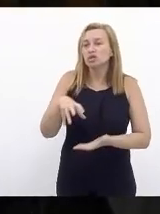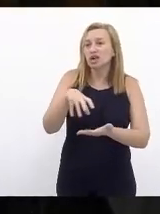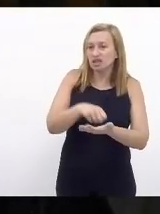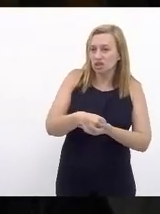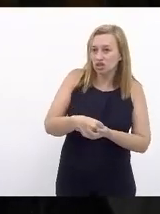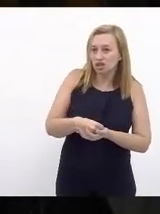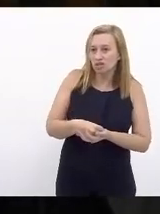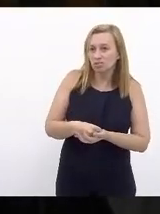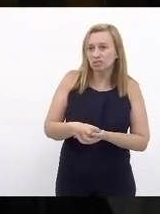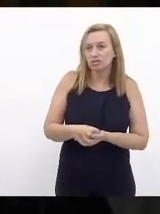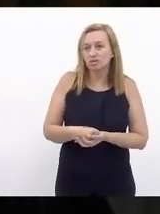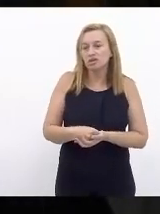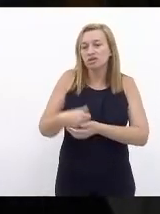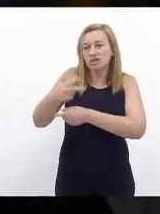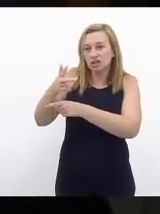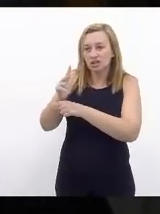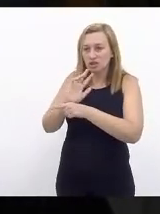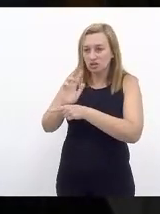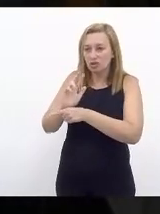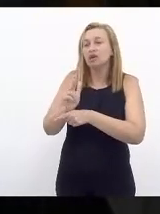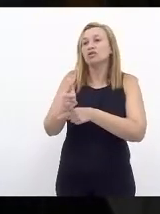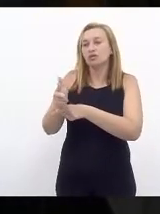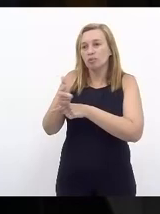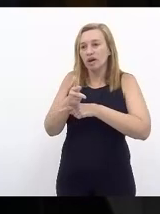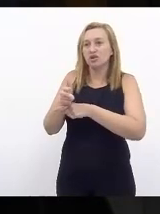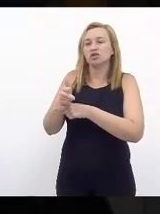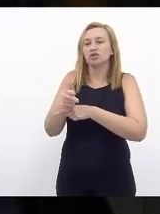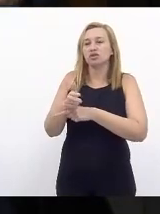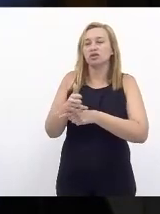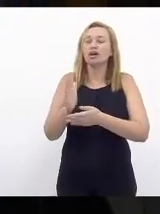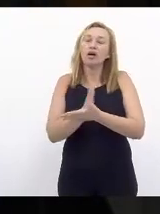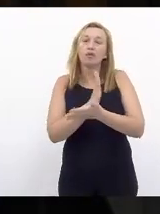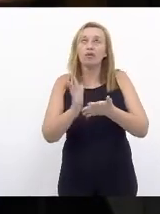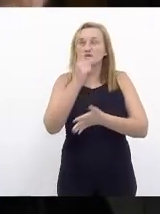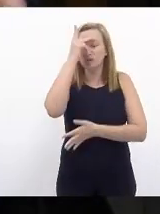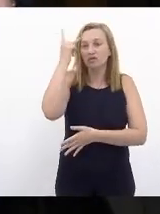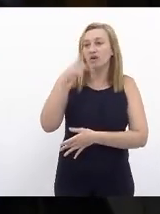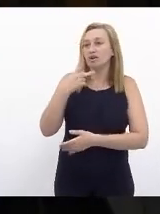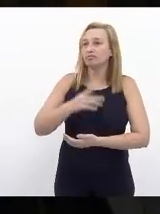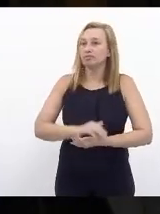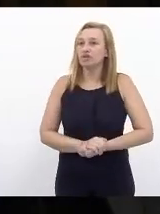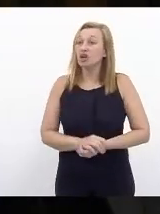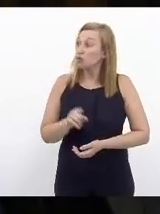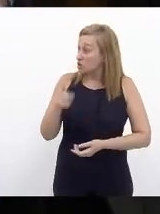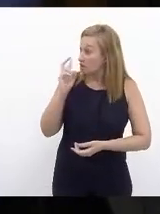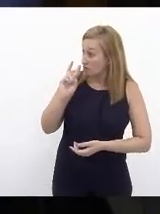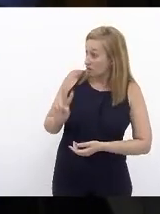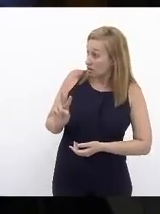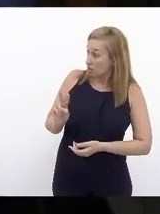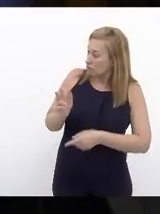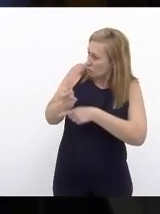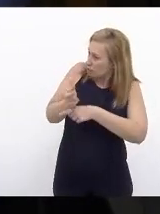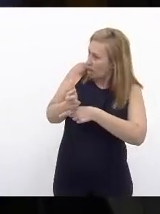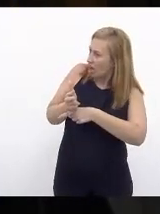registrado nas filmagens. E algumas pessoas falam assim: ah, você filma, eu tenho que filmar,